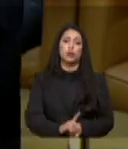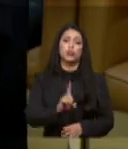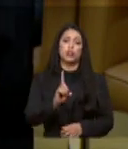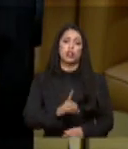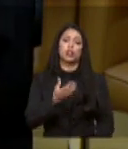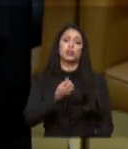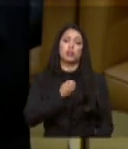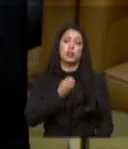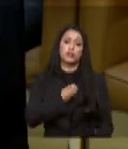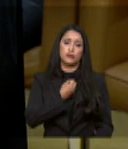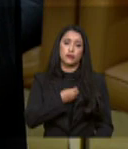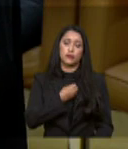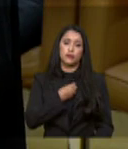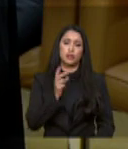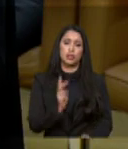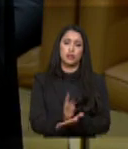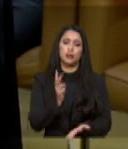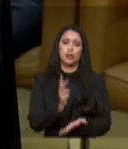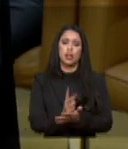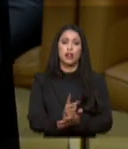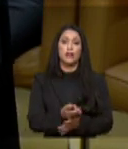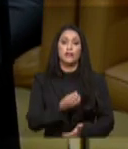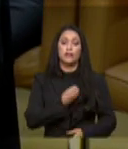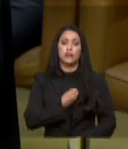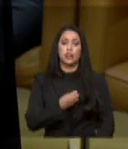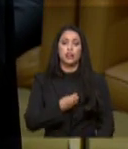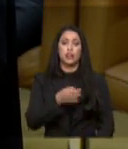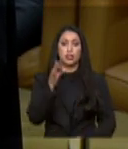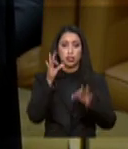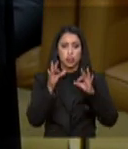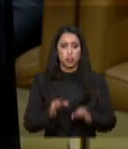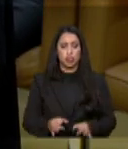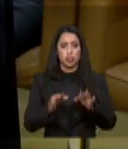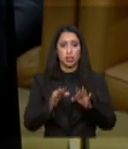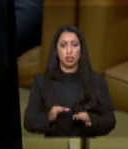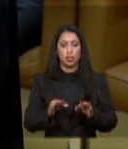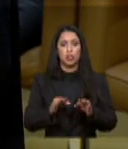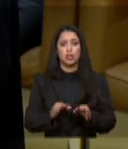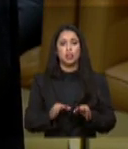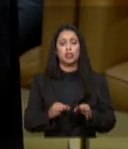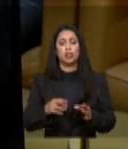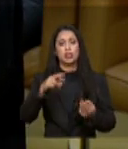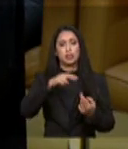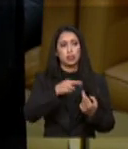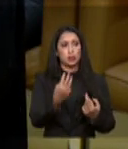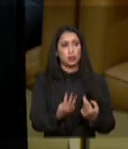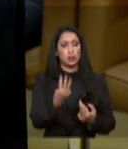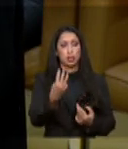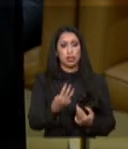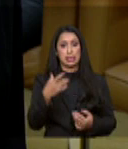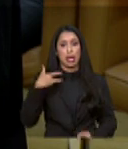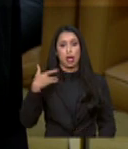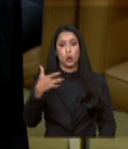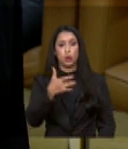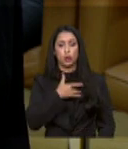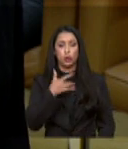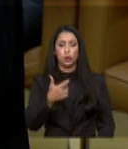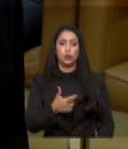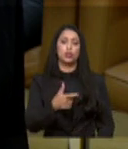preceito à vida do artigo 5º, da vida digna do artigo 1º, inciso 3 da Constituição, da saúde do